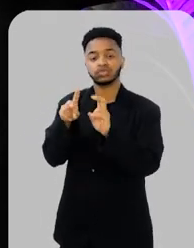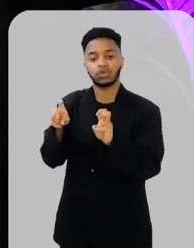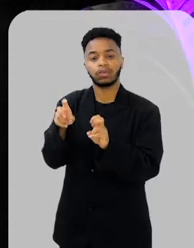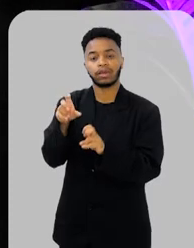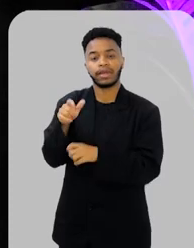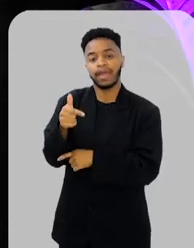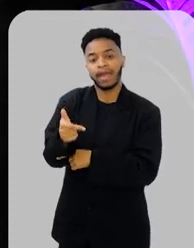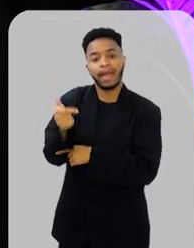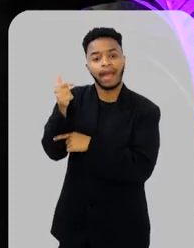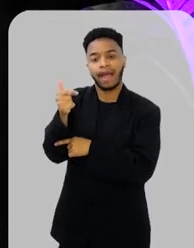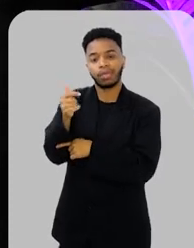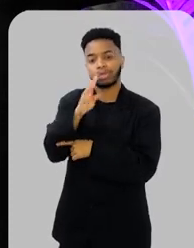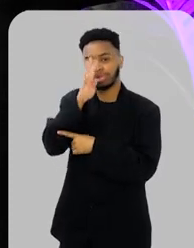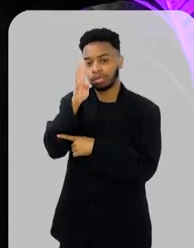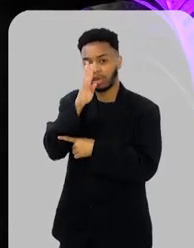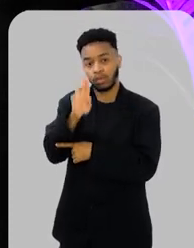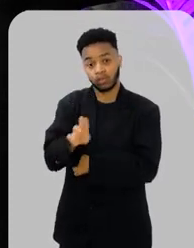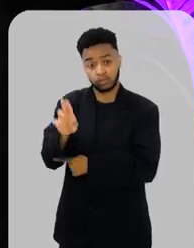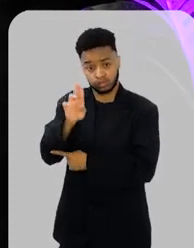armamento vulgarizado, ou seja,